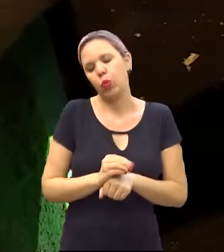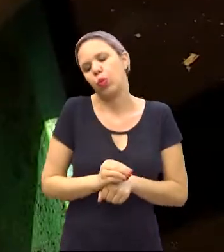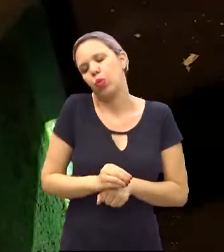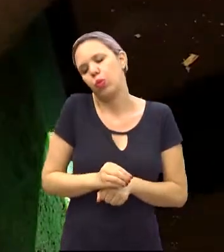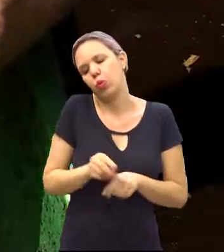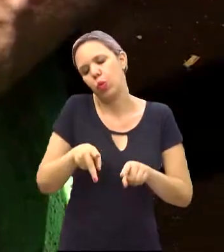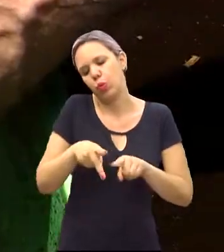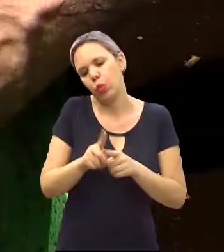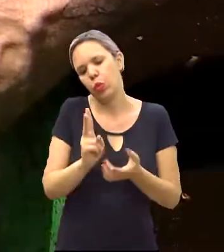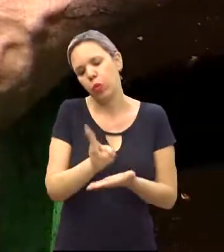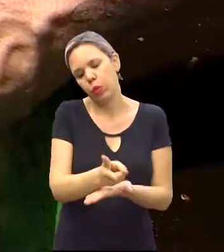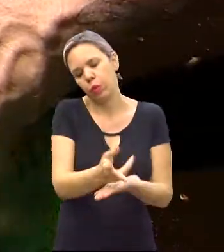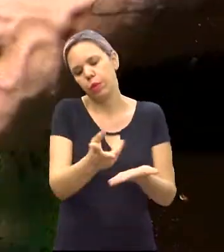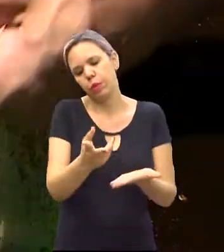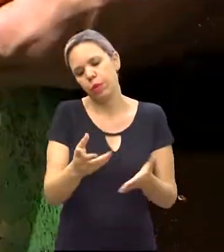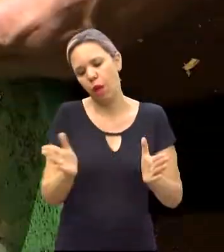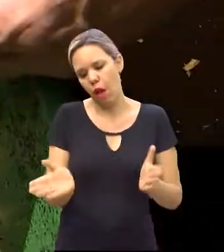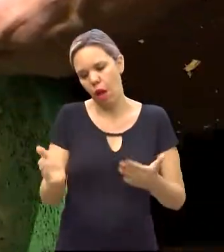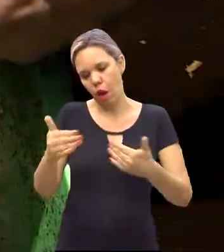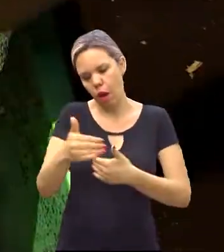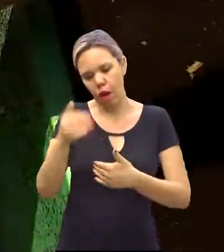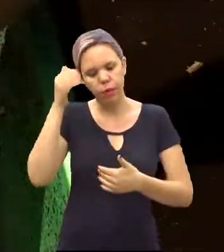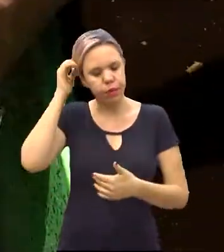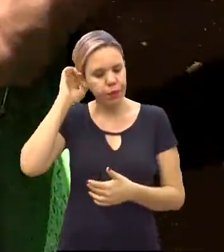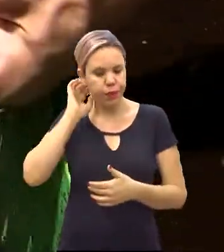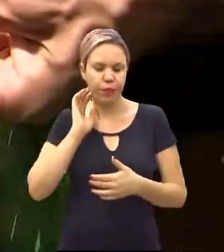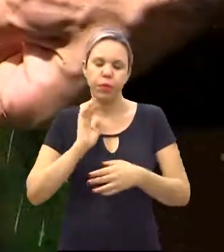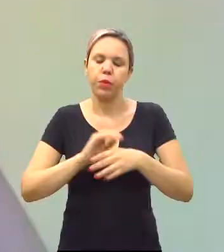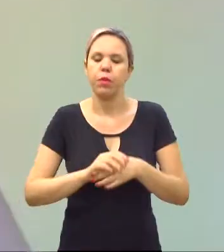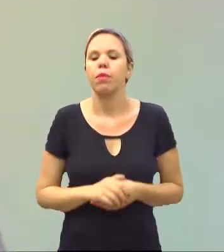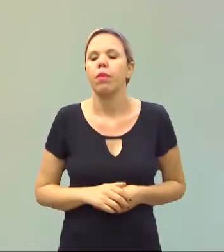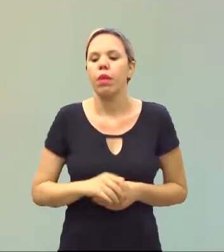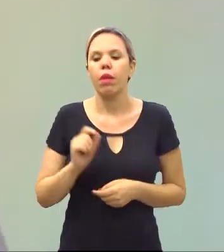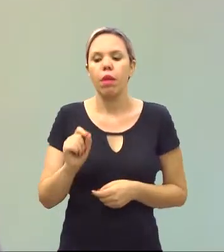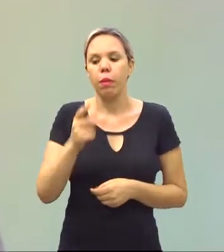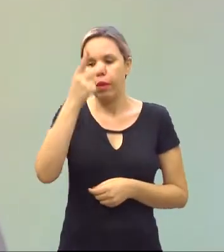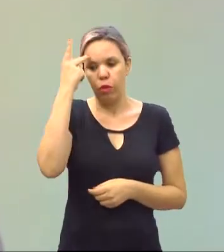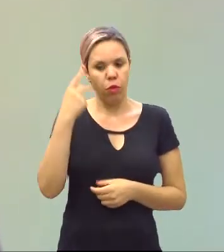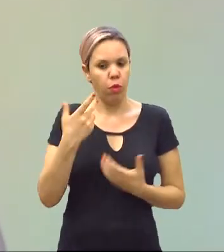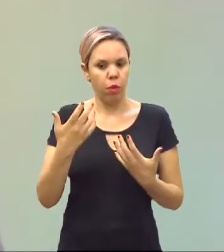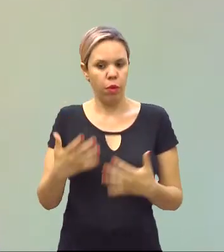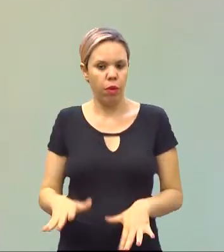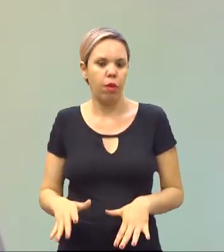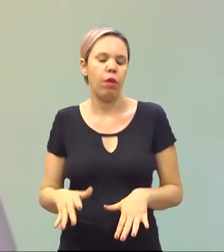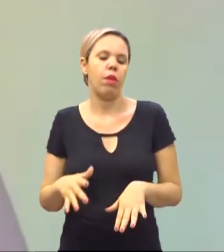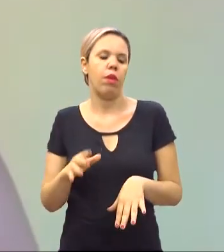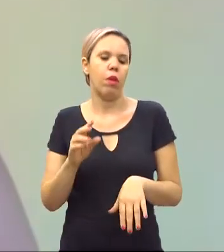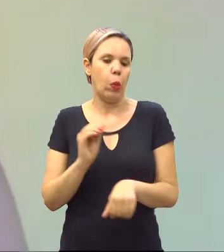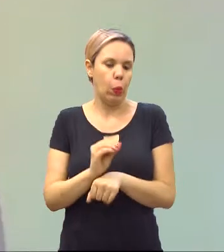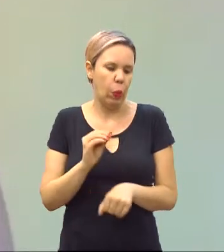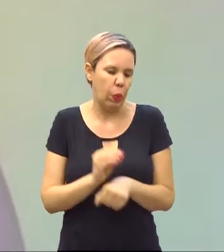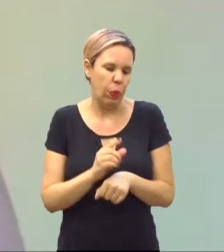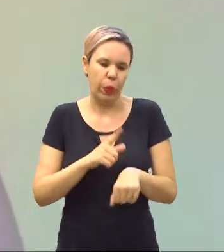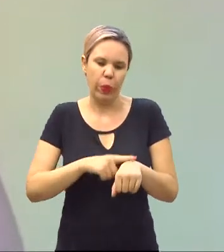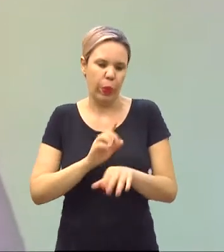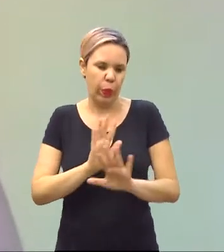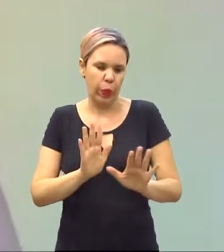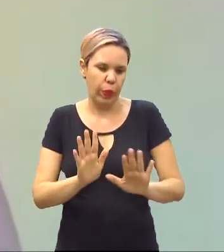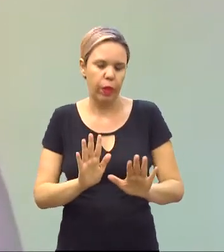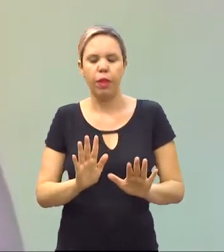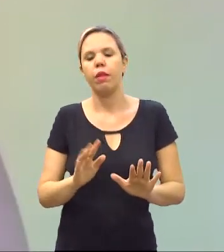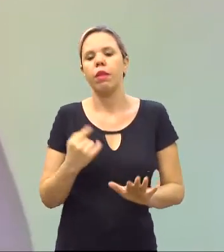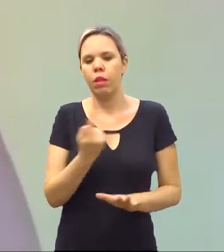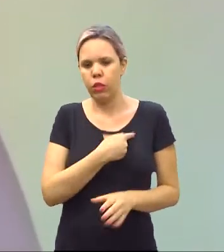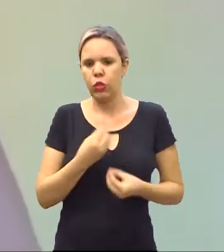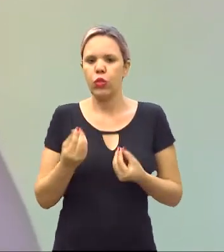toda uma manutenção das suas caixas de compostagem. Então, para quem não quer ter esse tipo de manutenção, não tem tempo para isso,